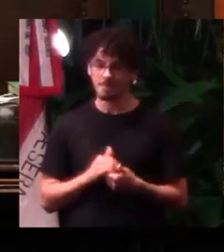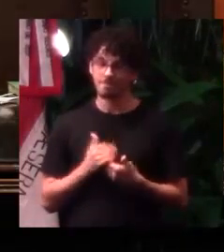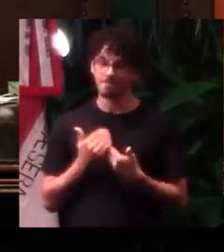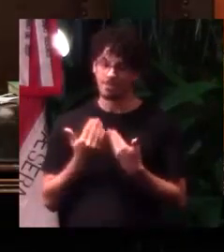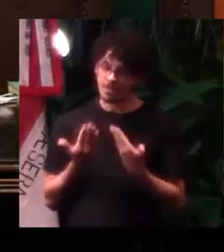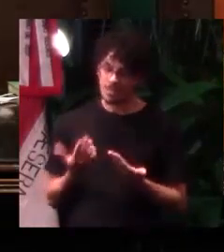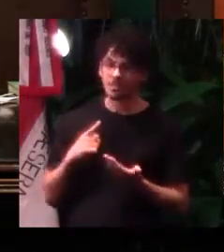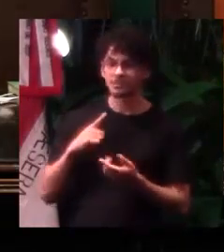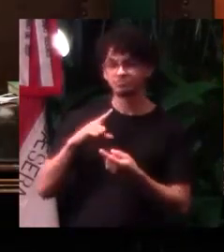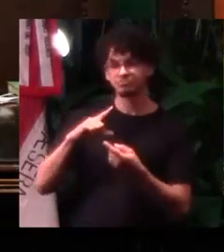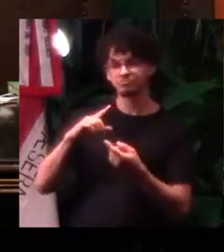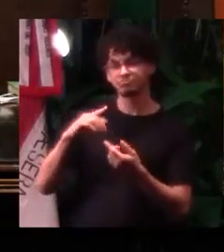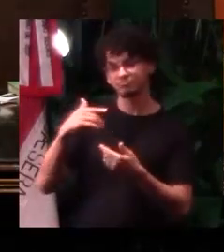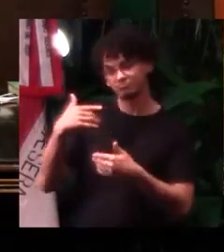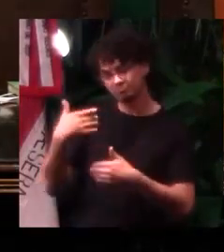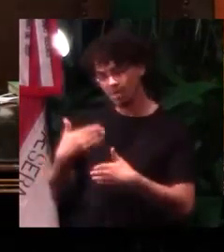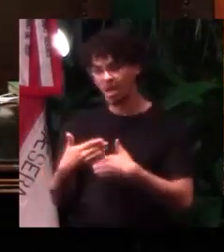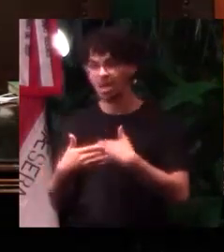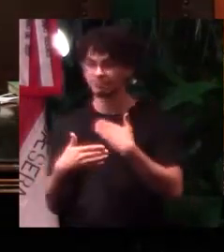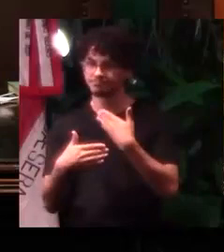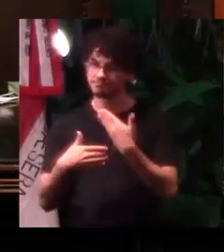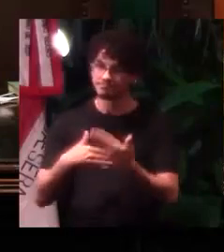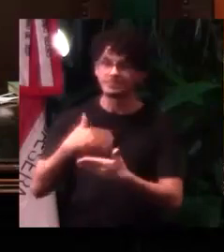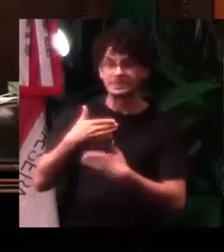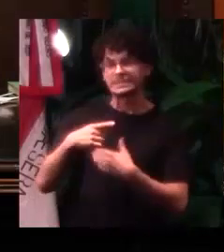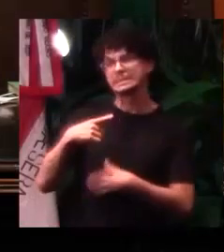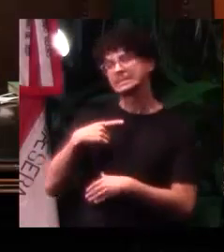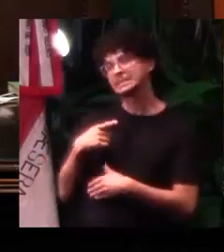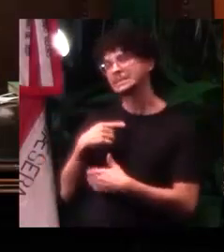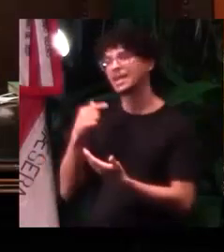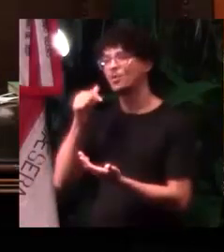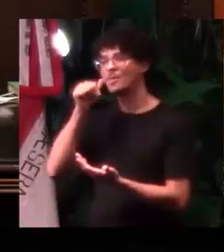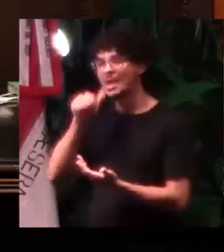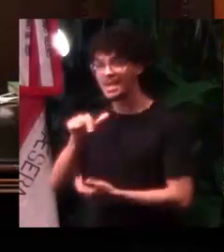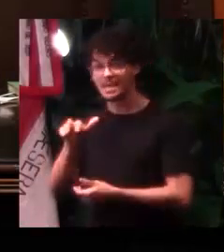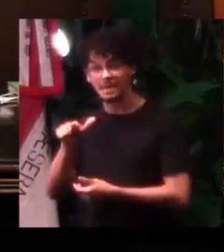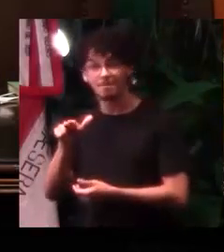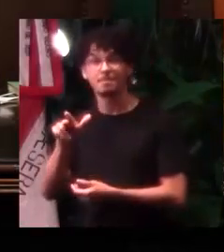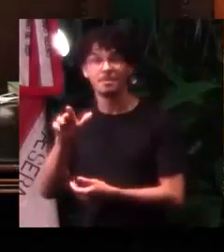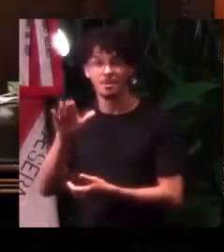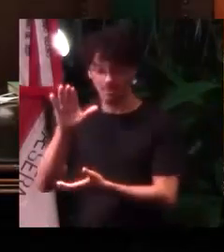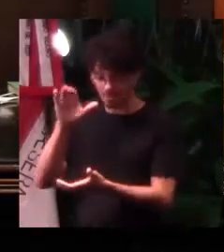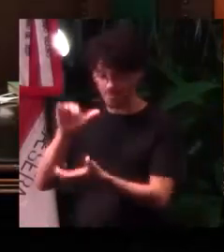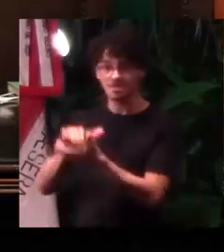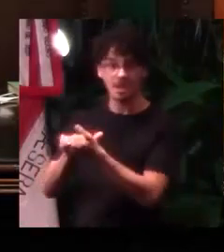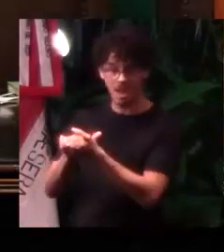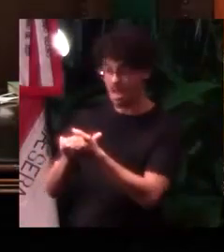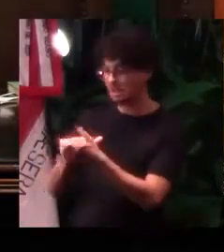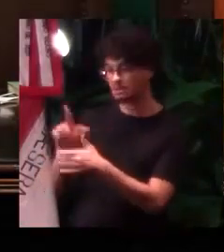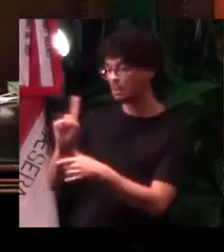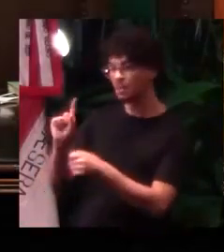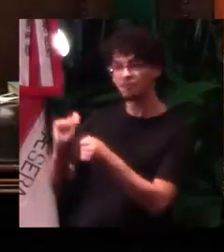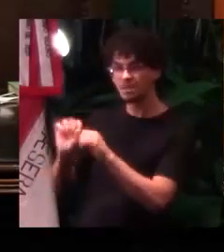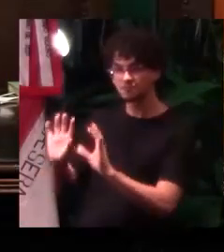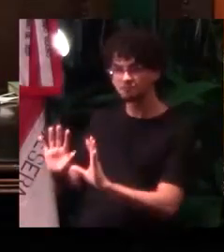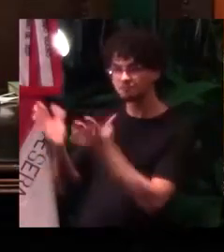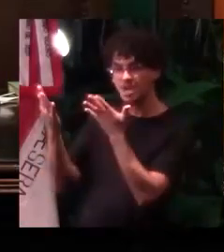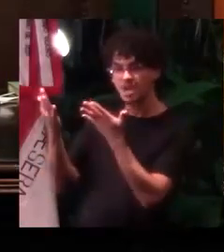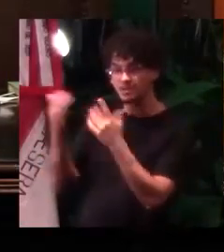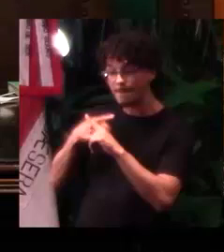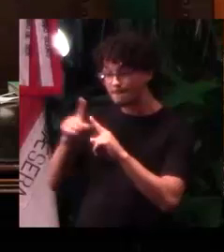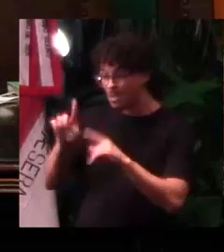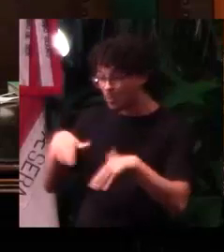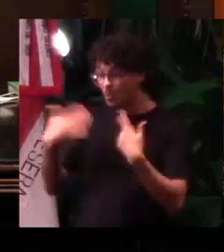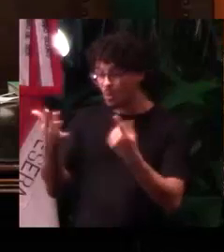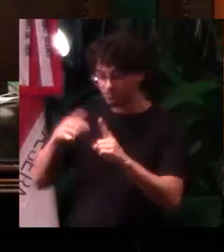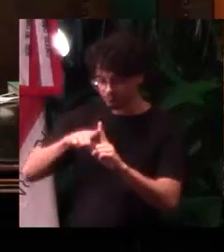E as questões vão, né? Há uma irmã que se casa e não faz festa, mas quando tem o